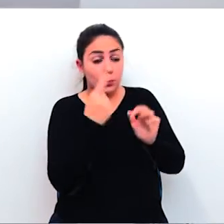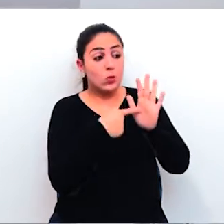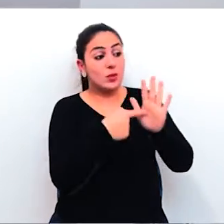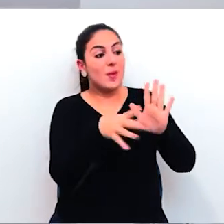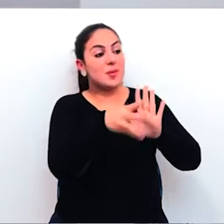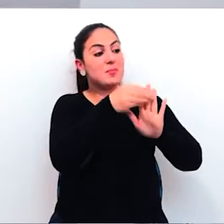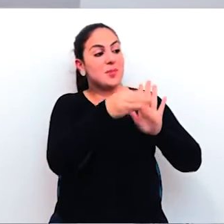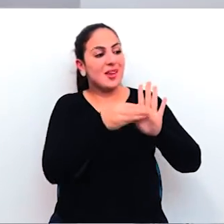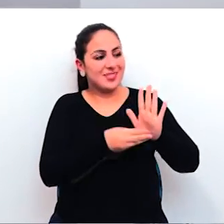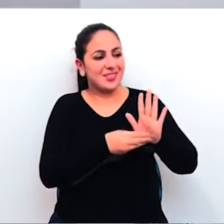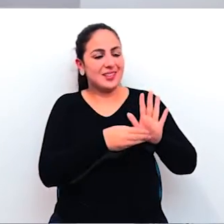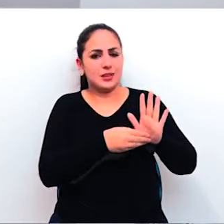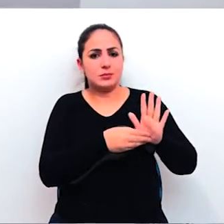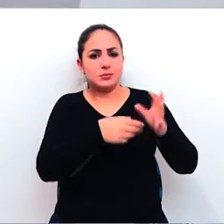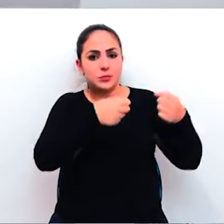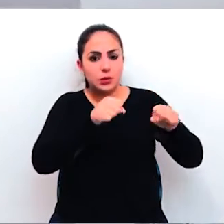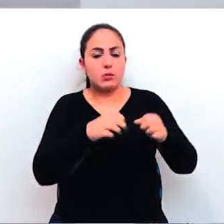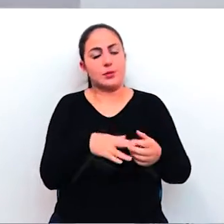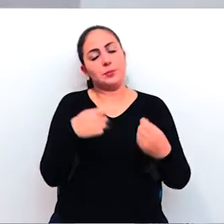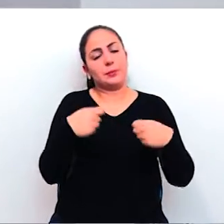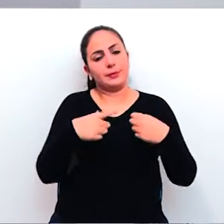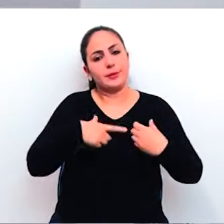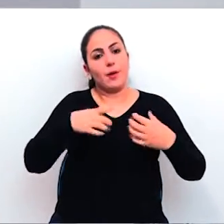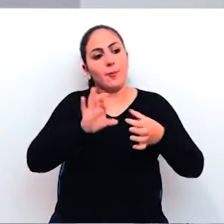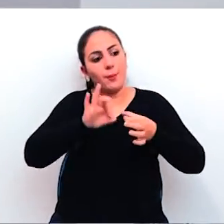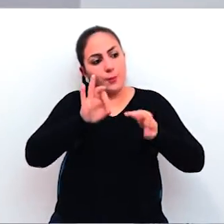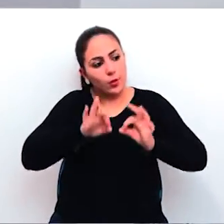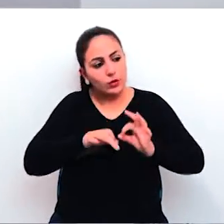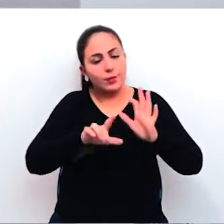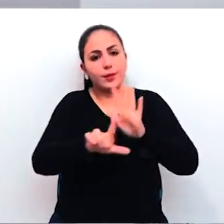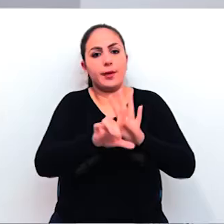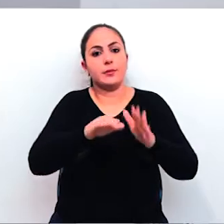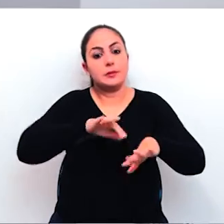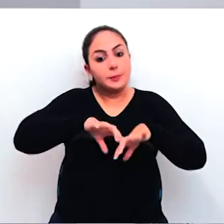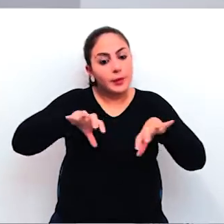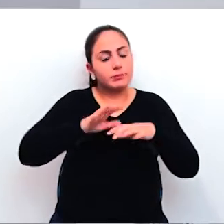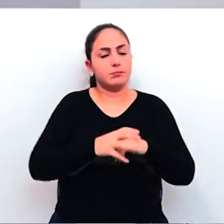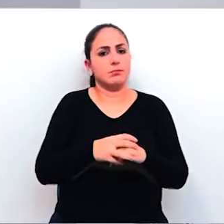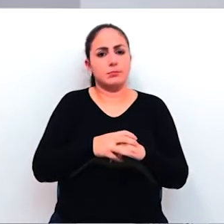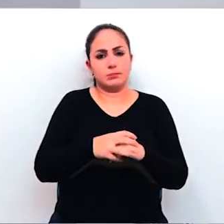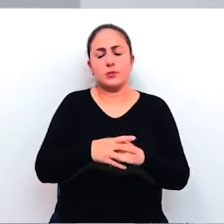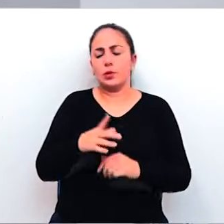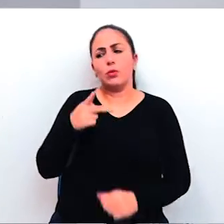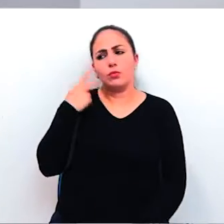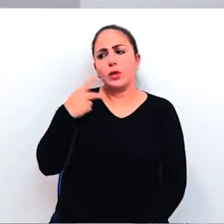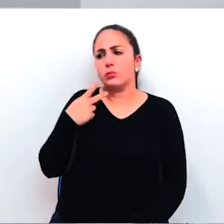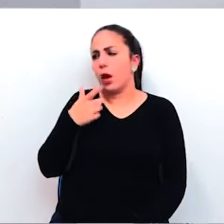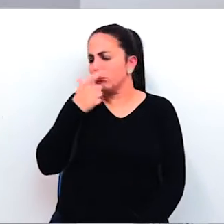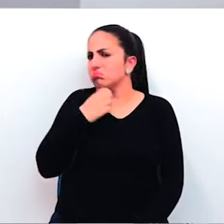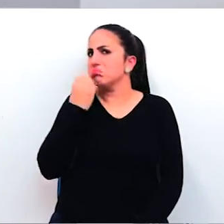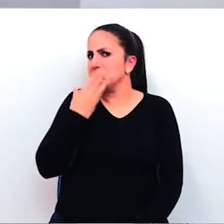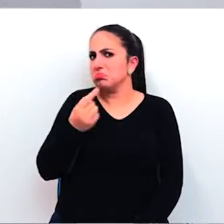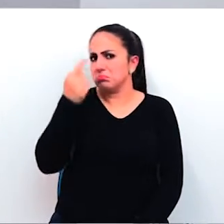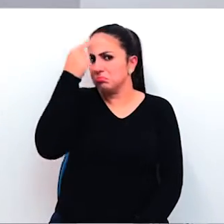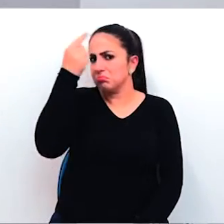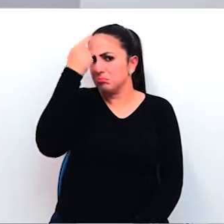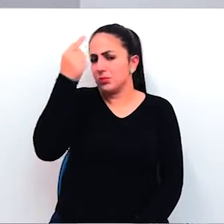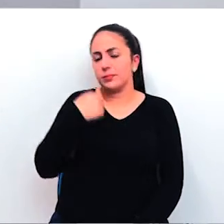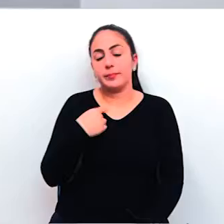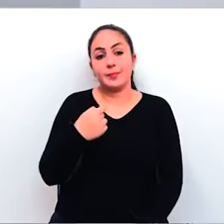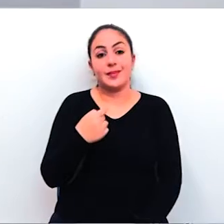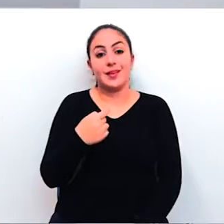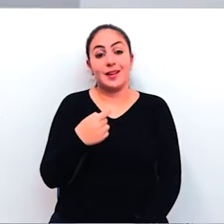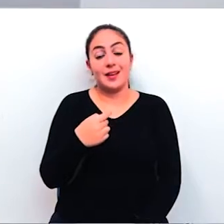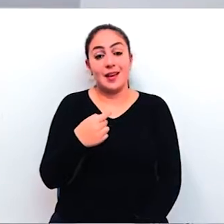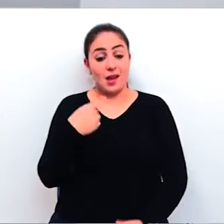dele eu poderia apresentar uma emenda nesse sentido ele não tem que apresentar um projeto de lei em separado de imediato foi muito boa